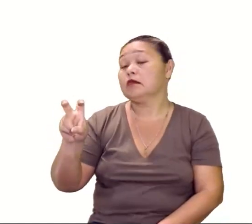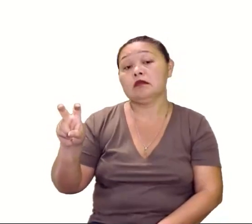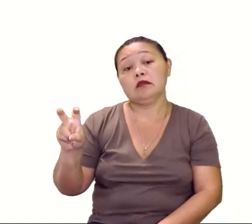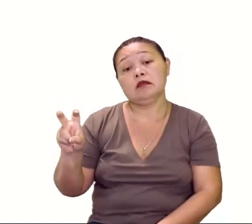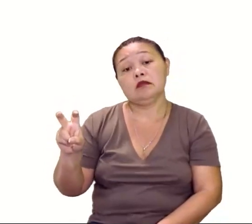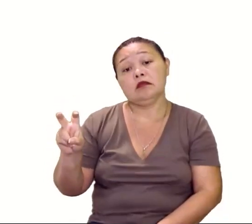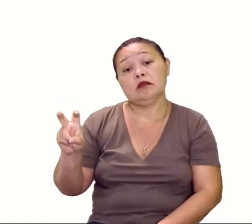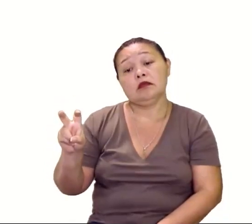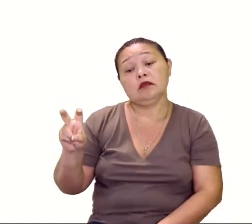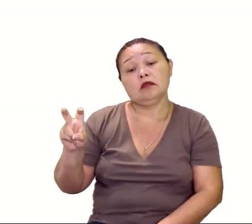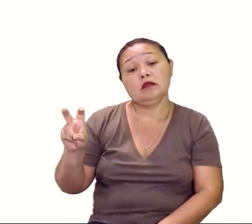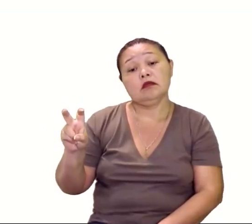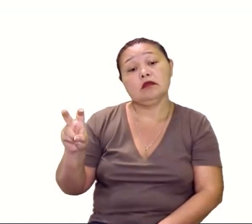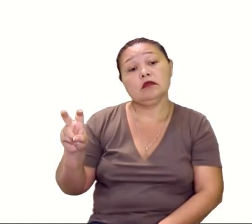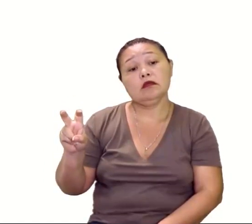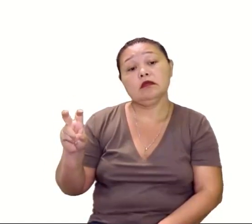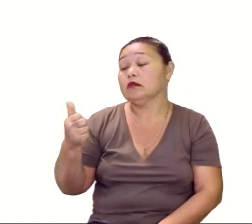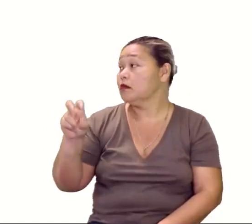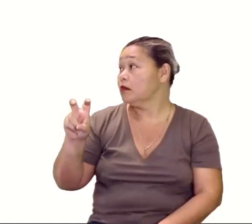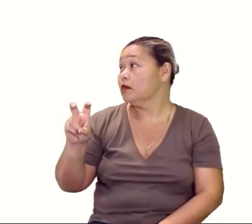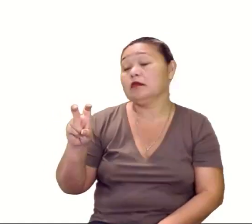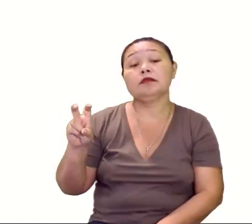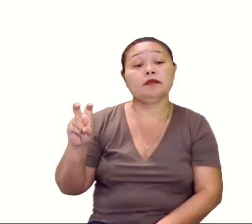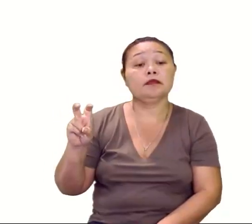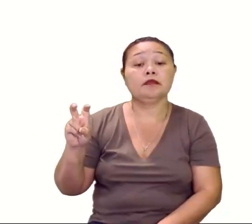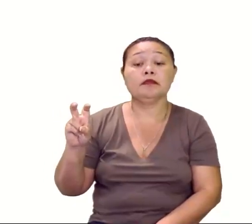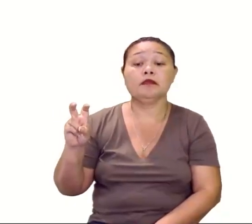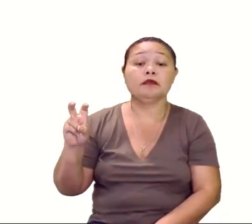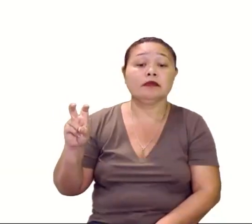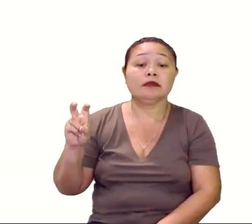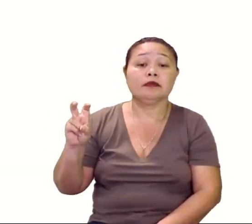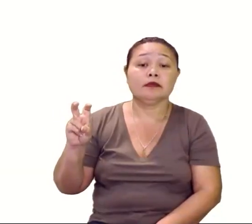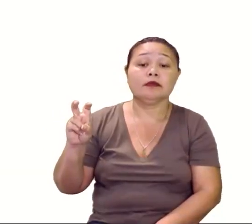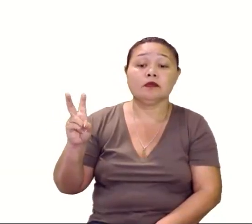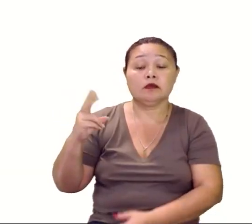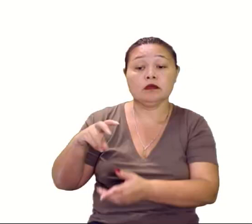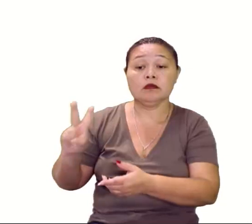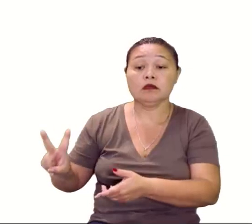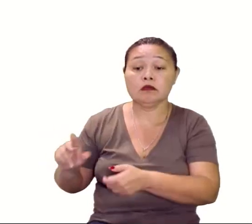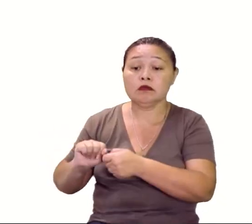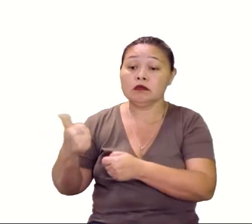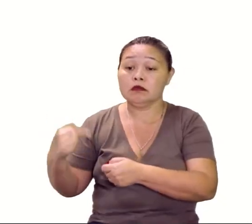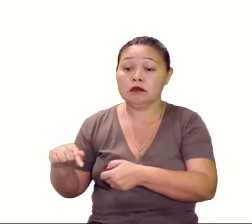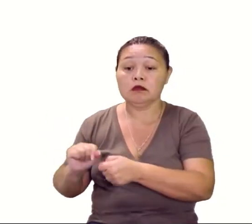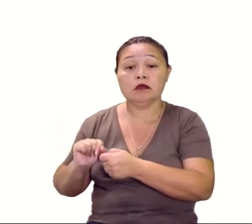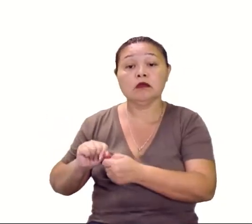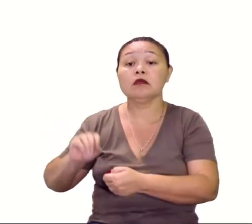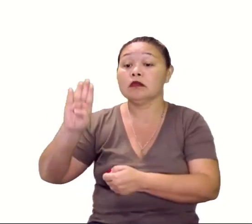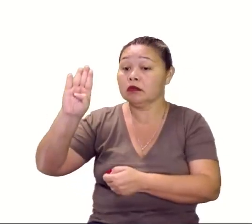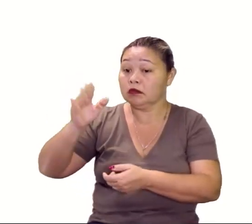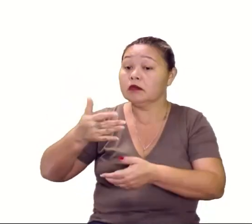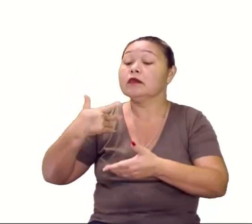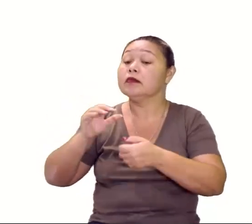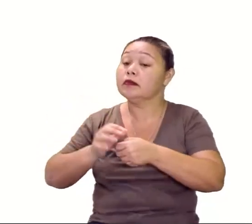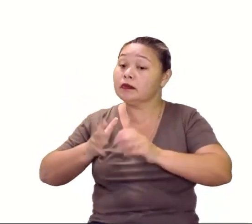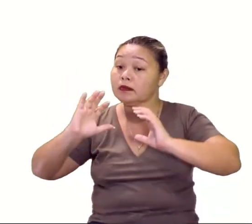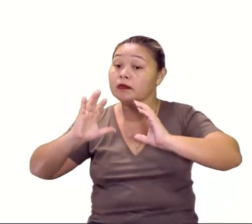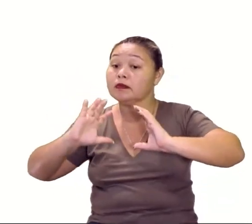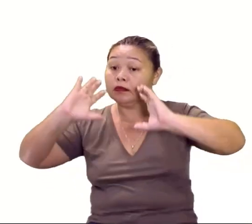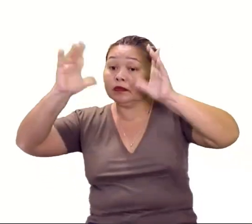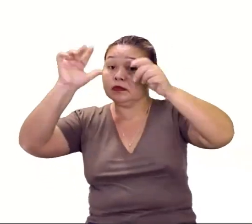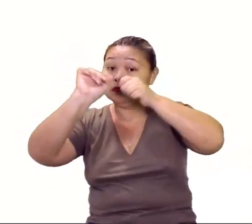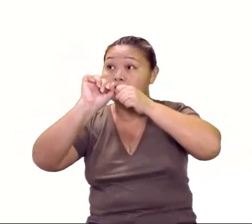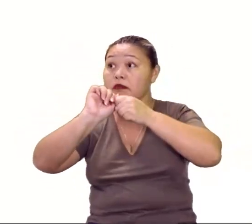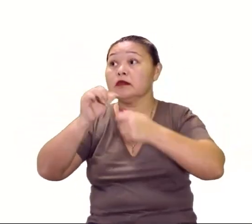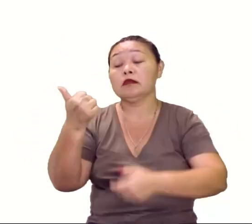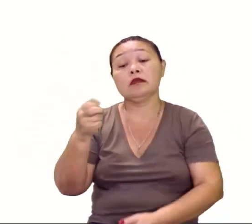É 17? É 15. 15. Basquete é 15. 17 era o vôlei, né? Beleza, então. E